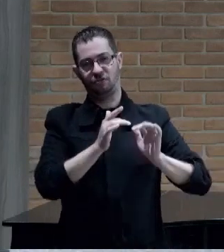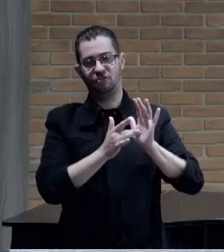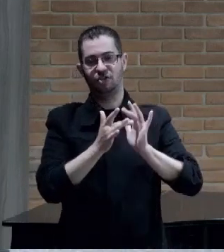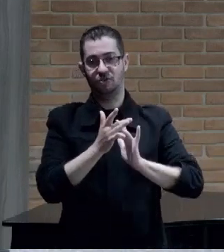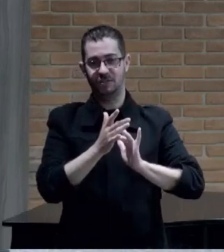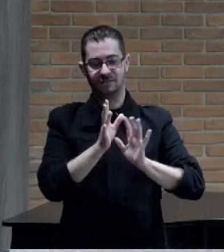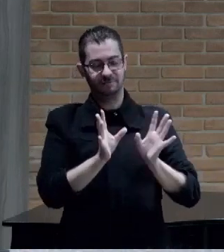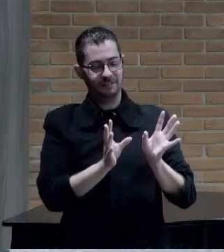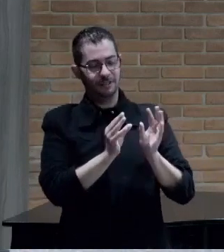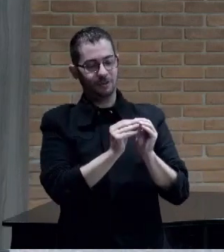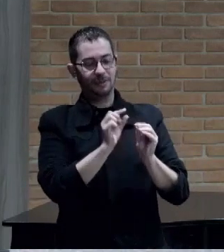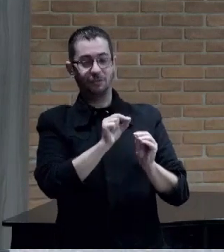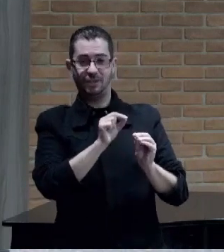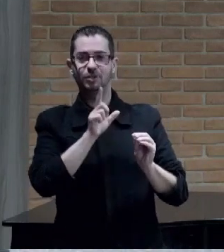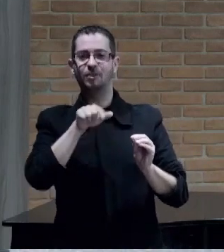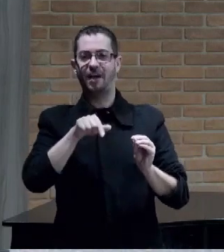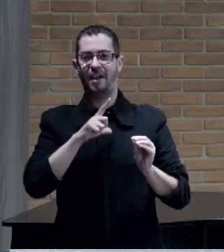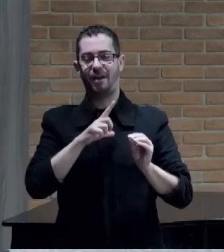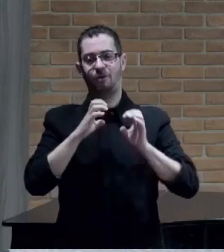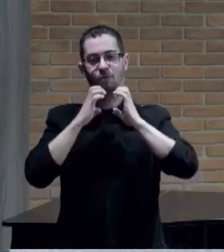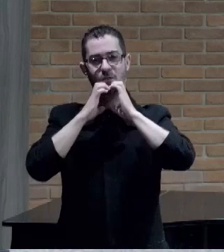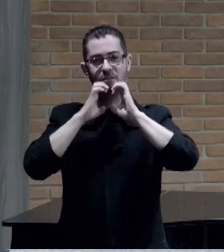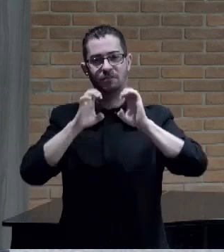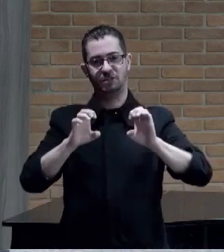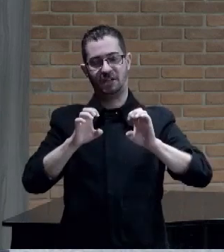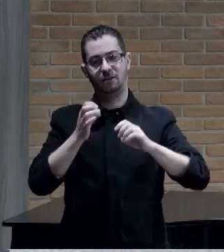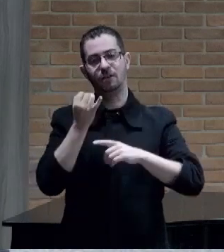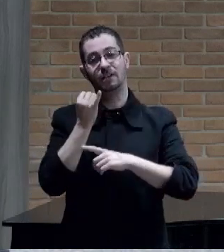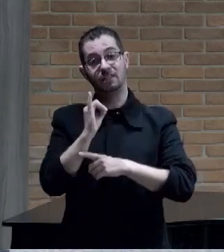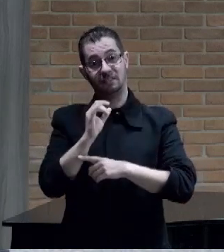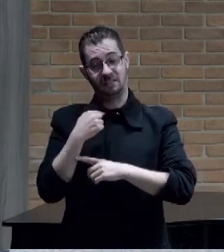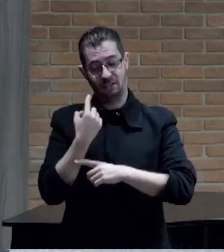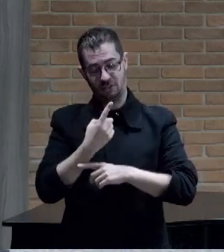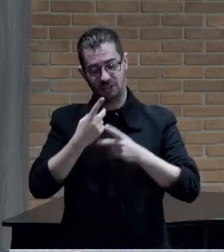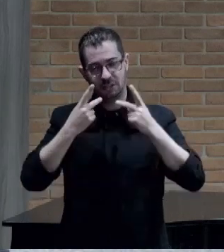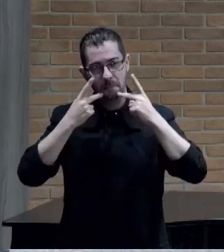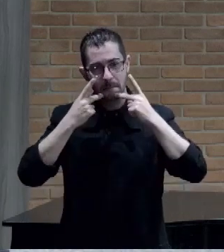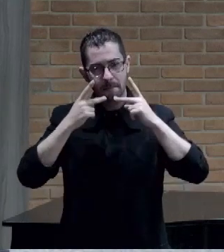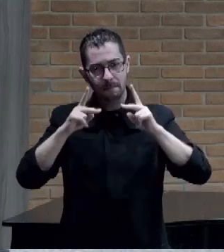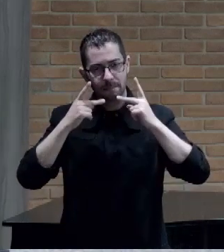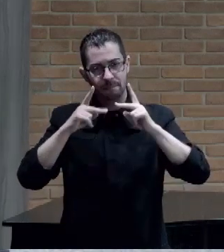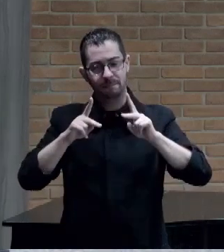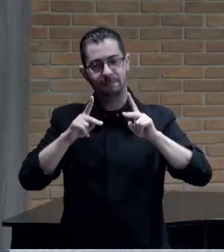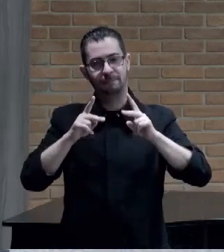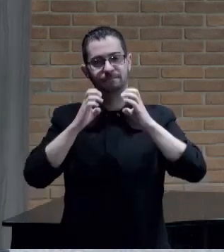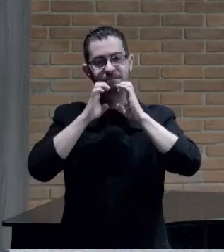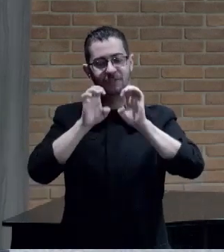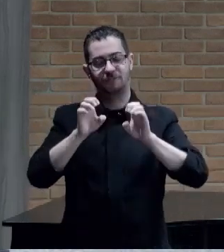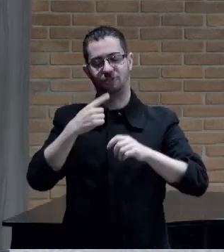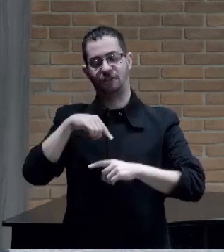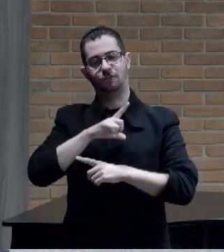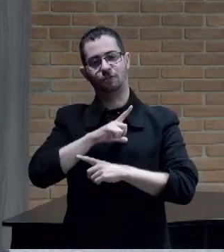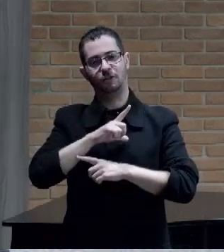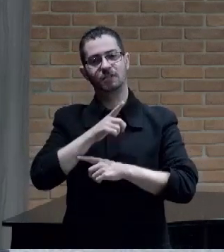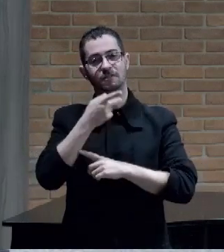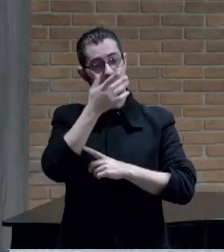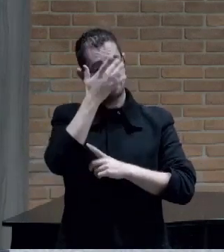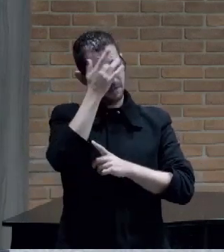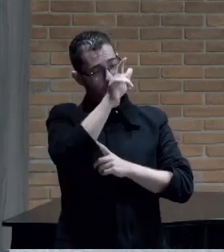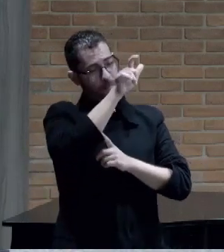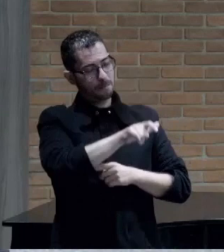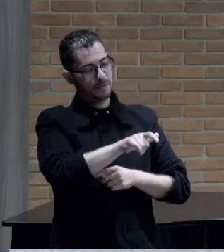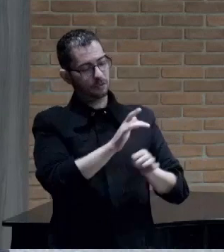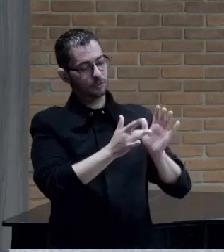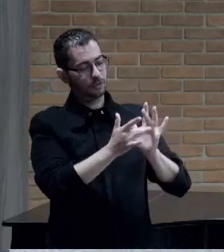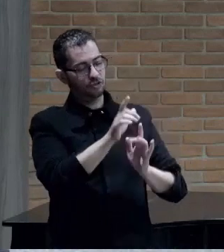Essa é a mensagem do Evangelho. Quando pregamos o Evangelho, nós falamos sobre Jesus Cristo e como somos levados